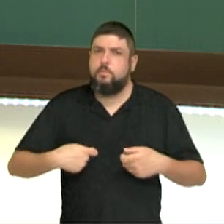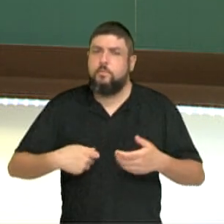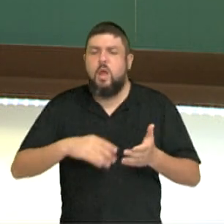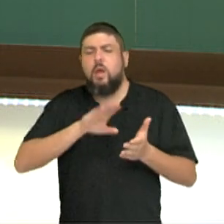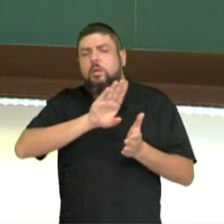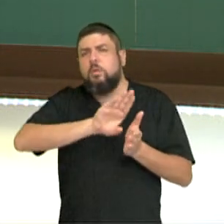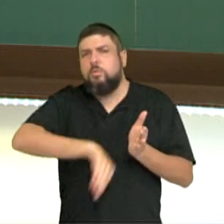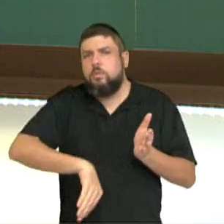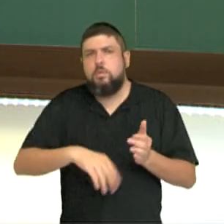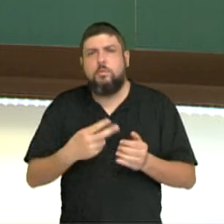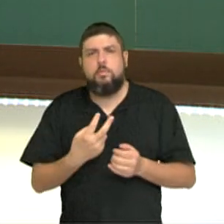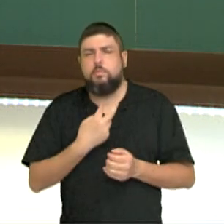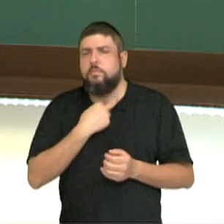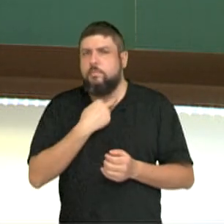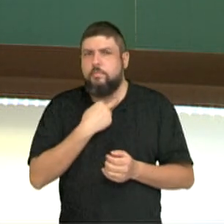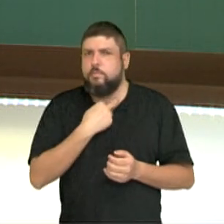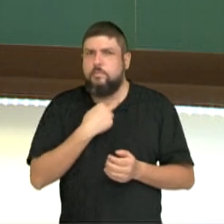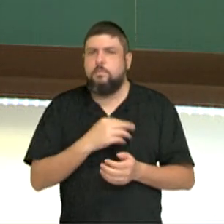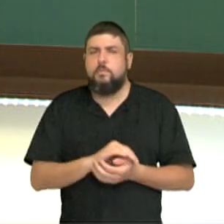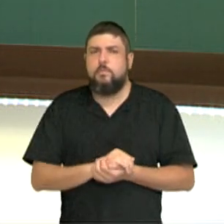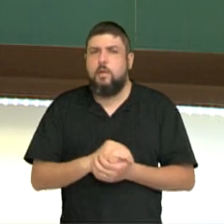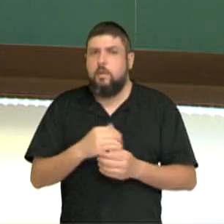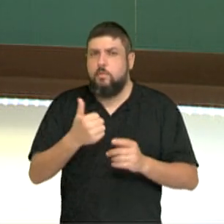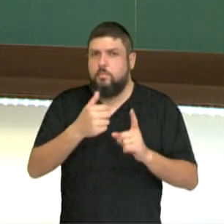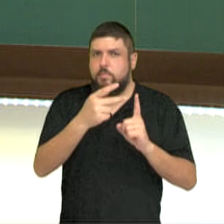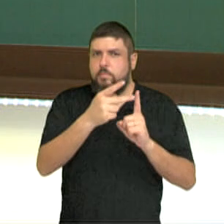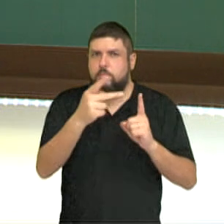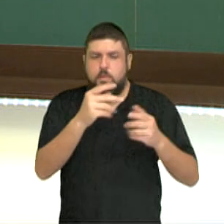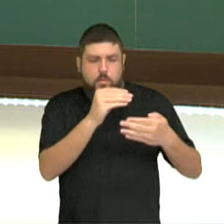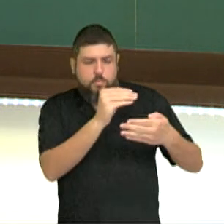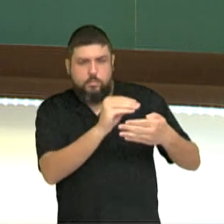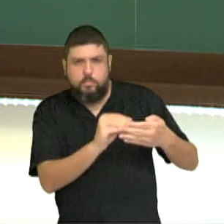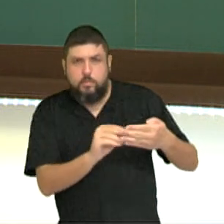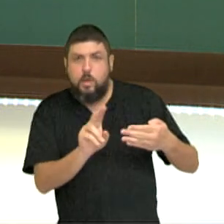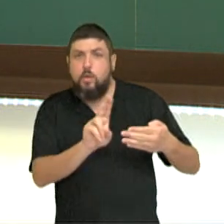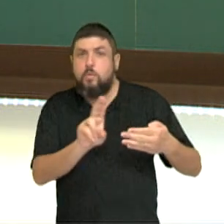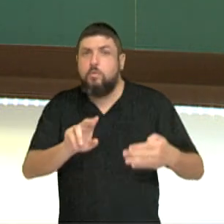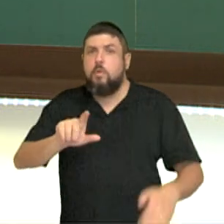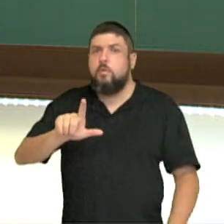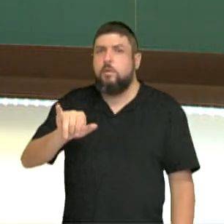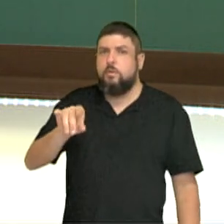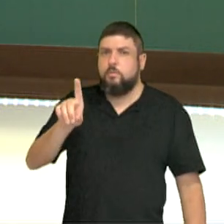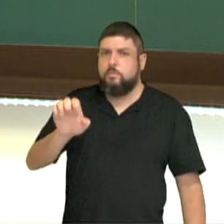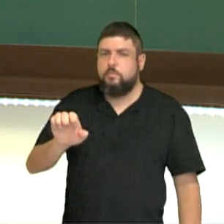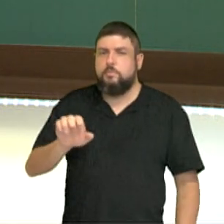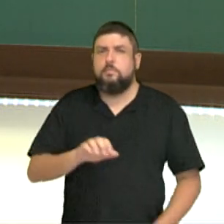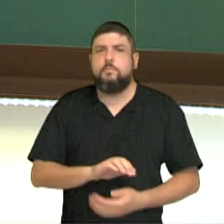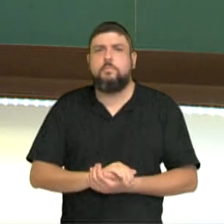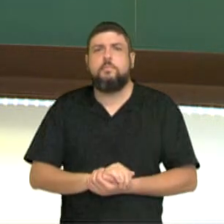faltar, então, ali no primeiro parágrafo, que chamamos de lead na nossa notícia.